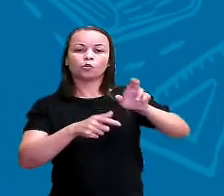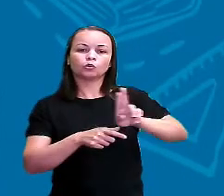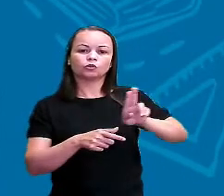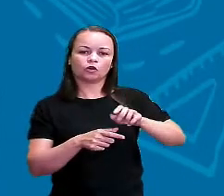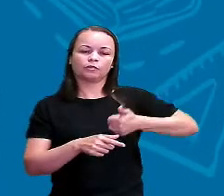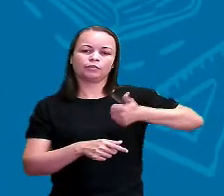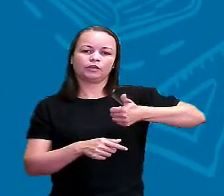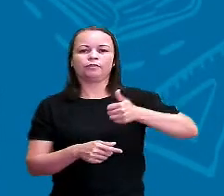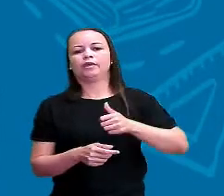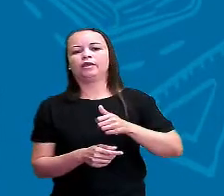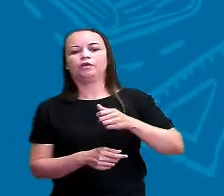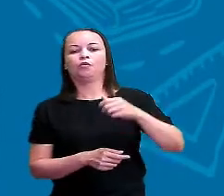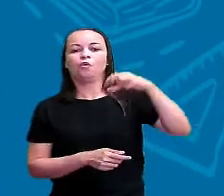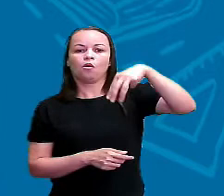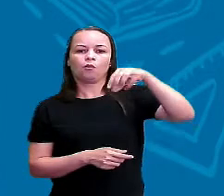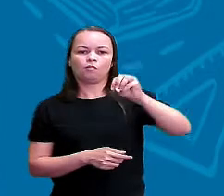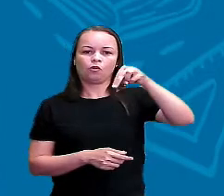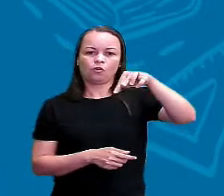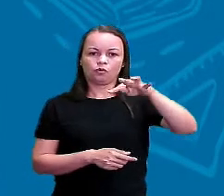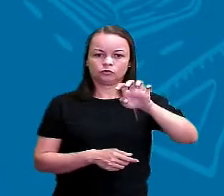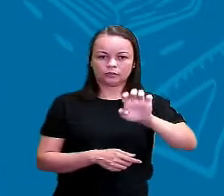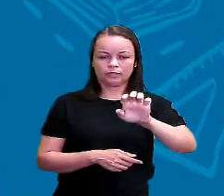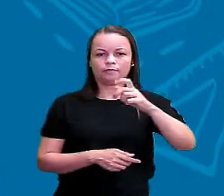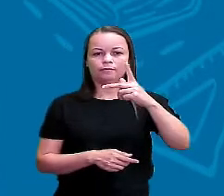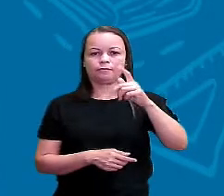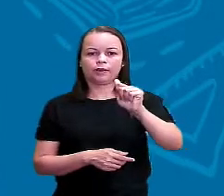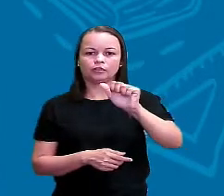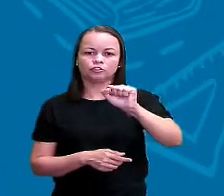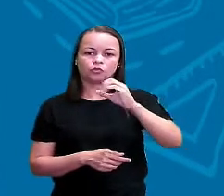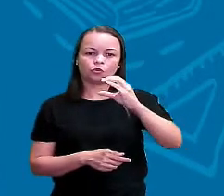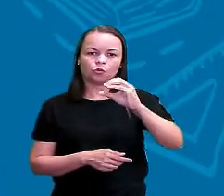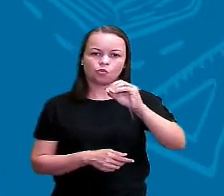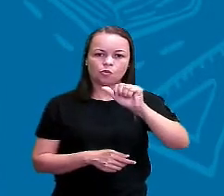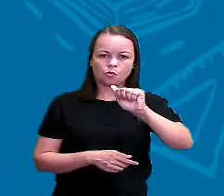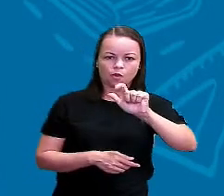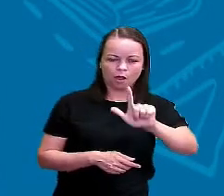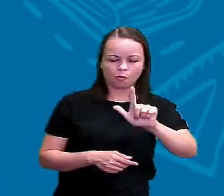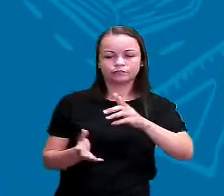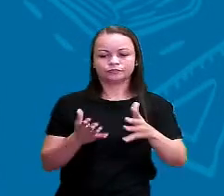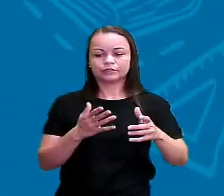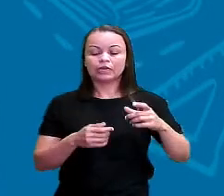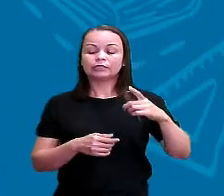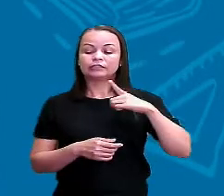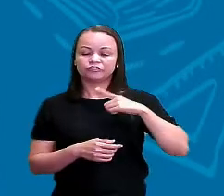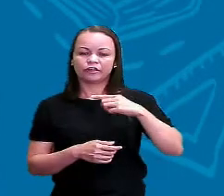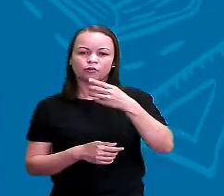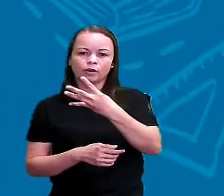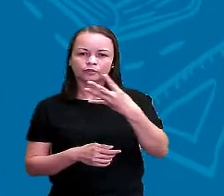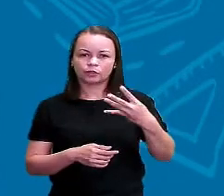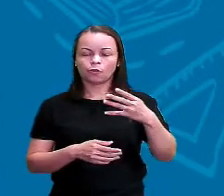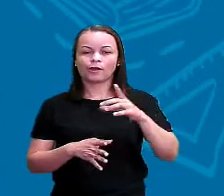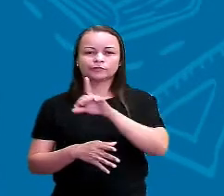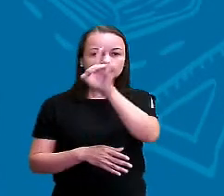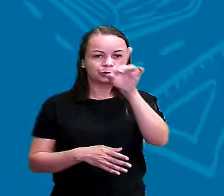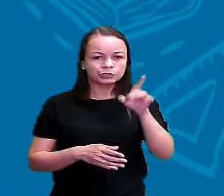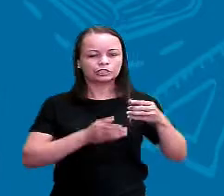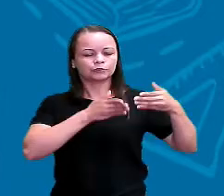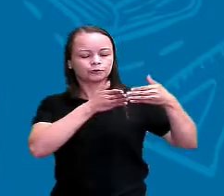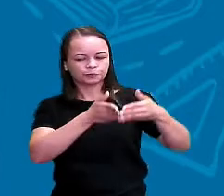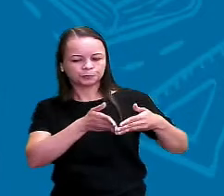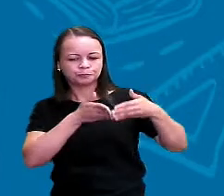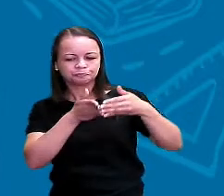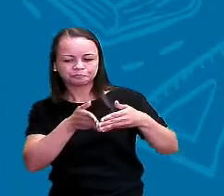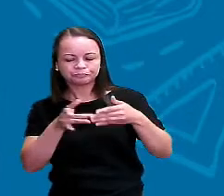pelos portugueses. Eles tiveram 44 dias de viagem, tá? E Pedro Álvares Cabral, ele era o líder da expedição das